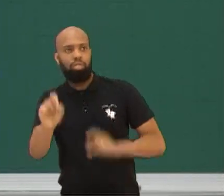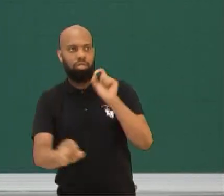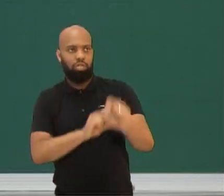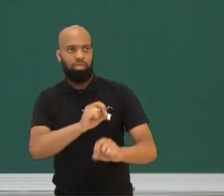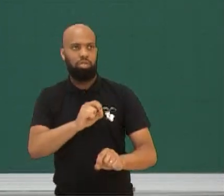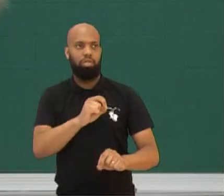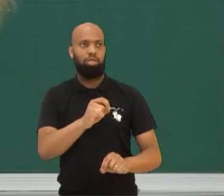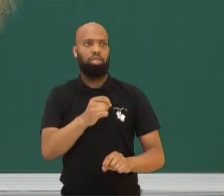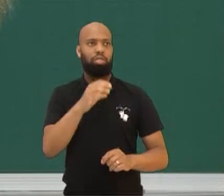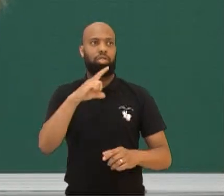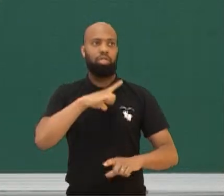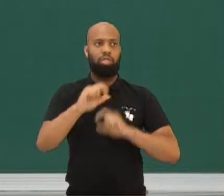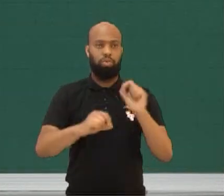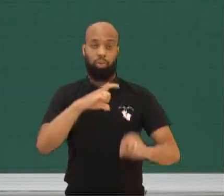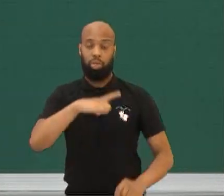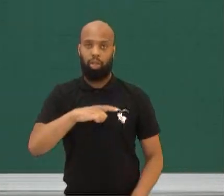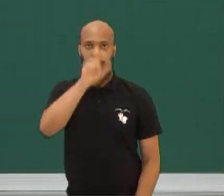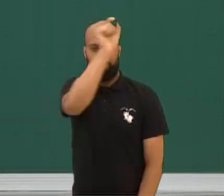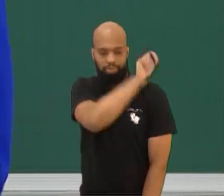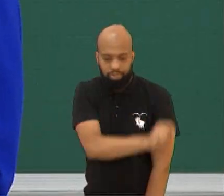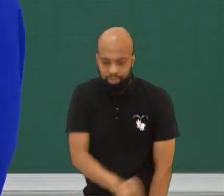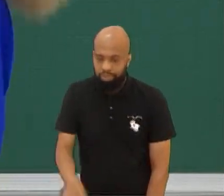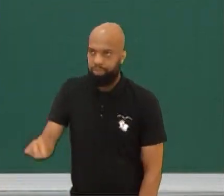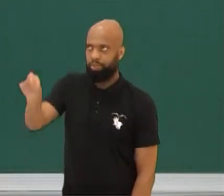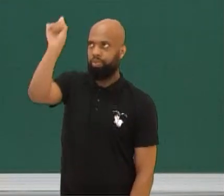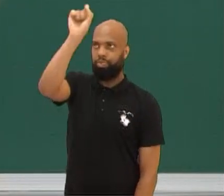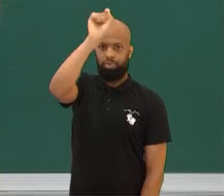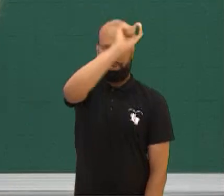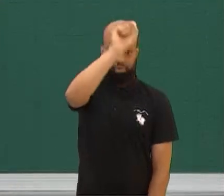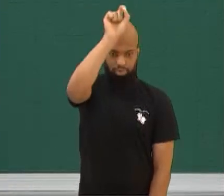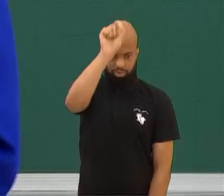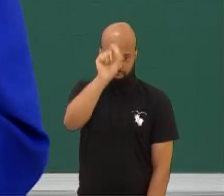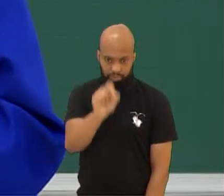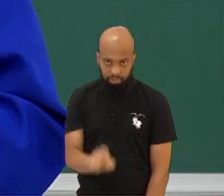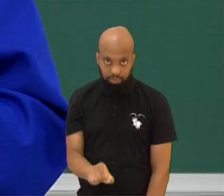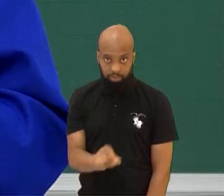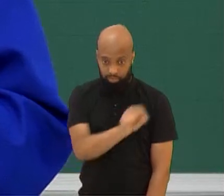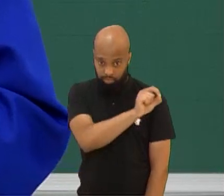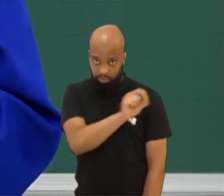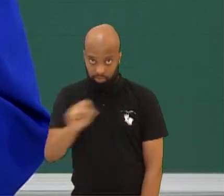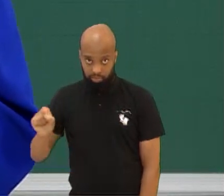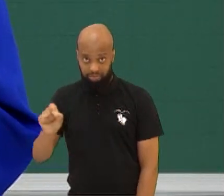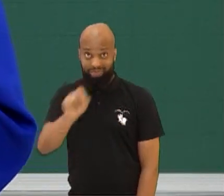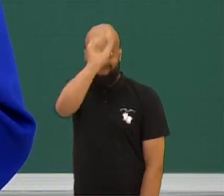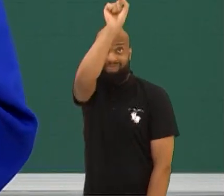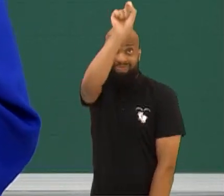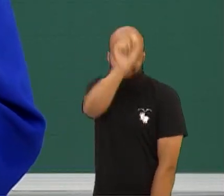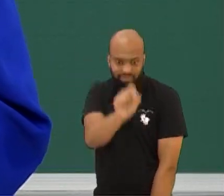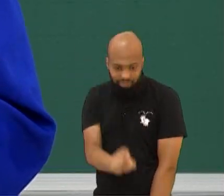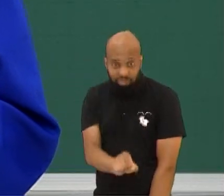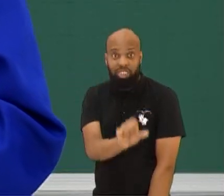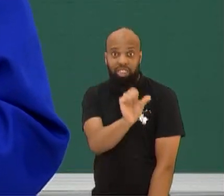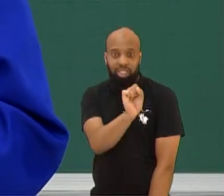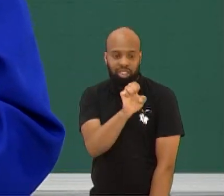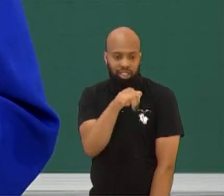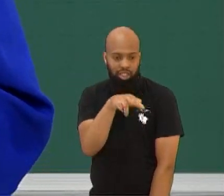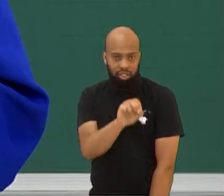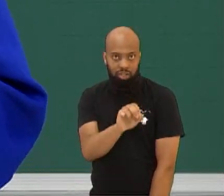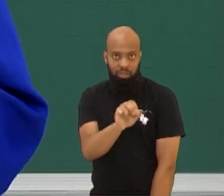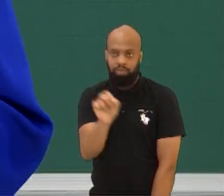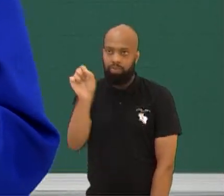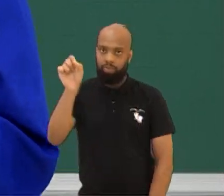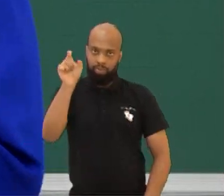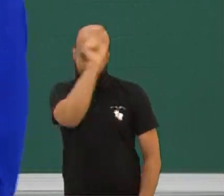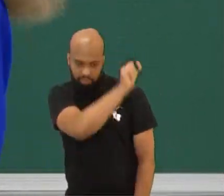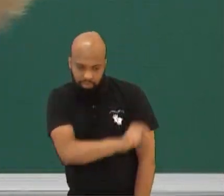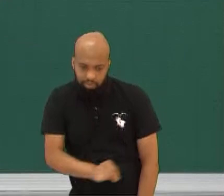é colocada no eixo paralelo ao eixo do seno. Então, a tangente é o resultado é uma razão trigonométrica da divisão do